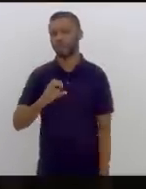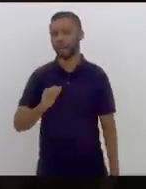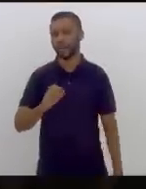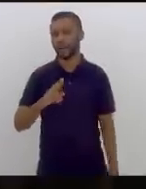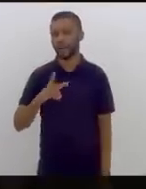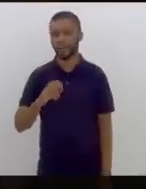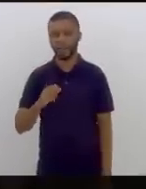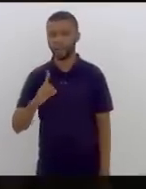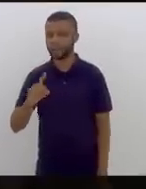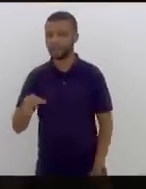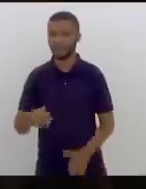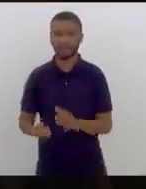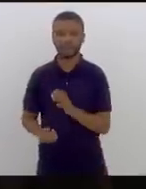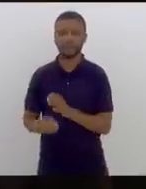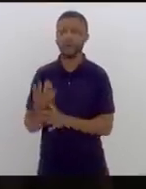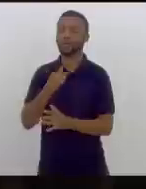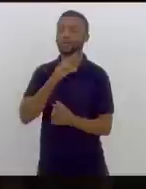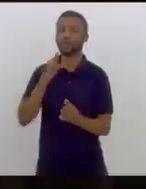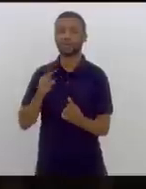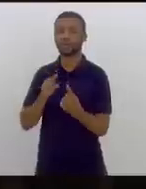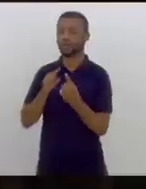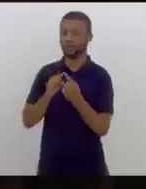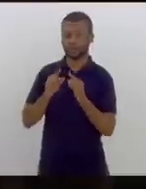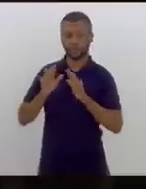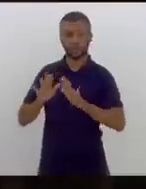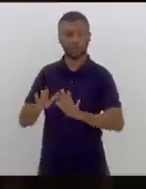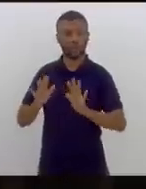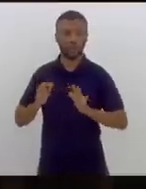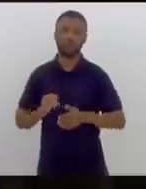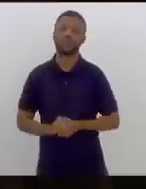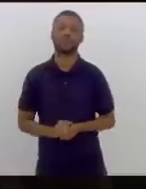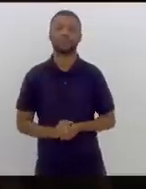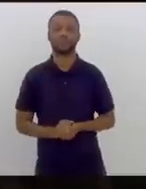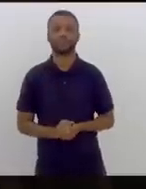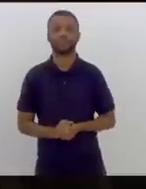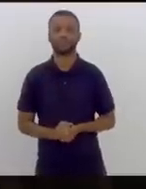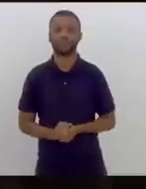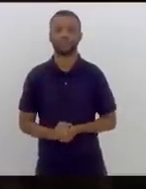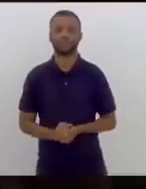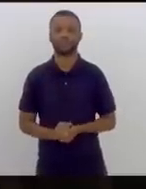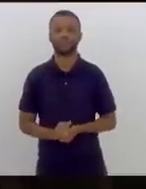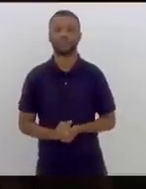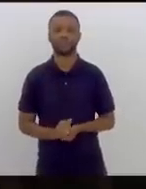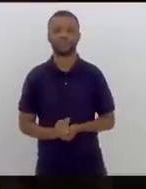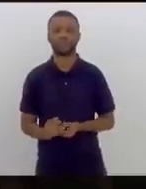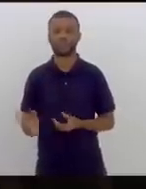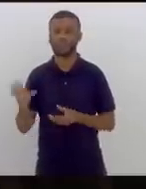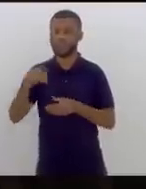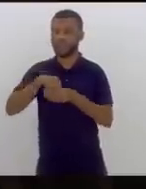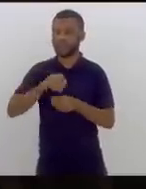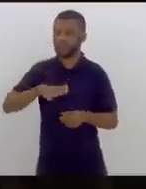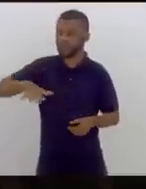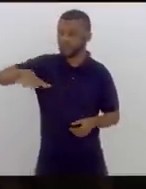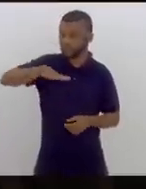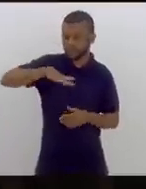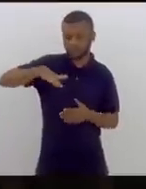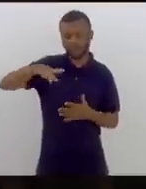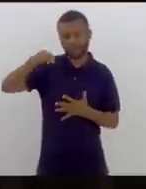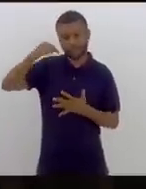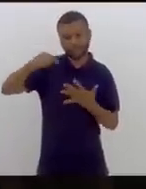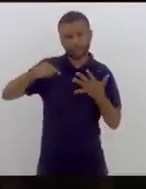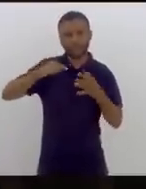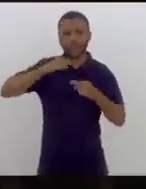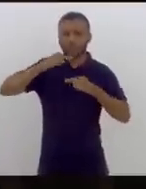ela foi criada com essa finalidade e dentro dos outros questionamentos